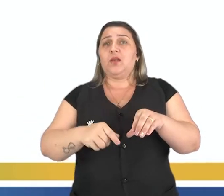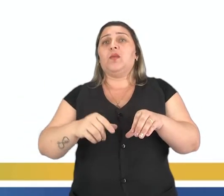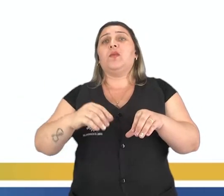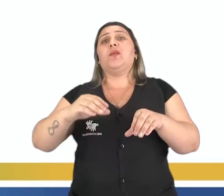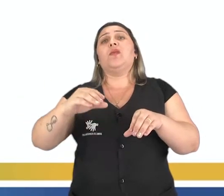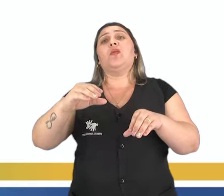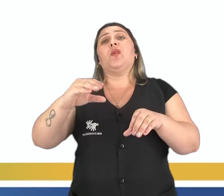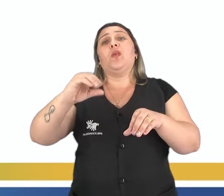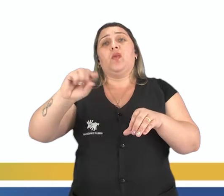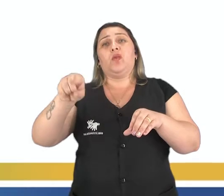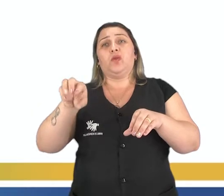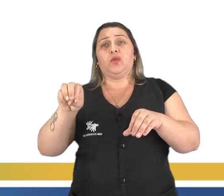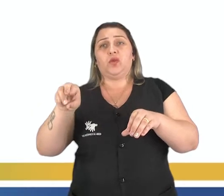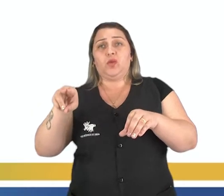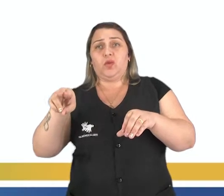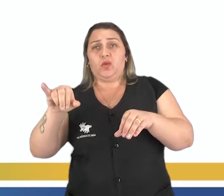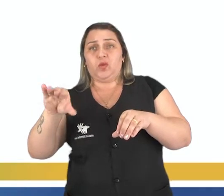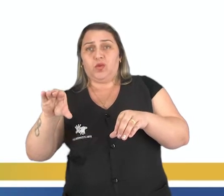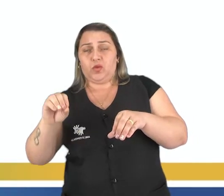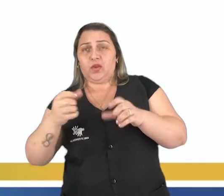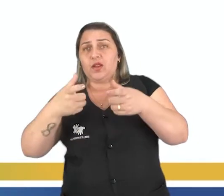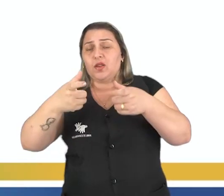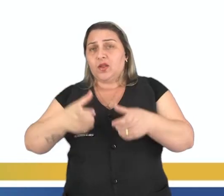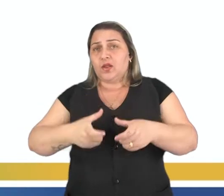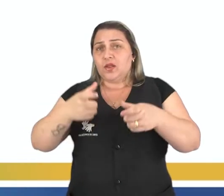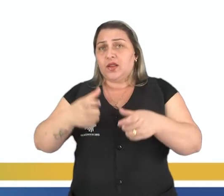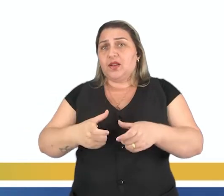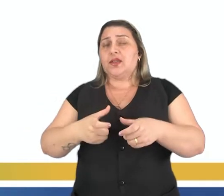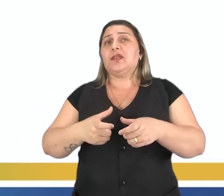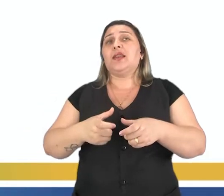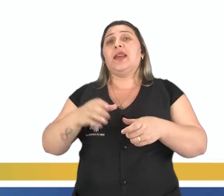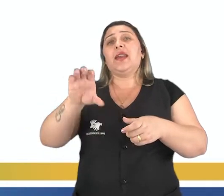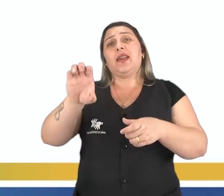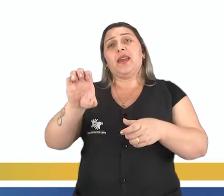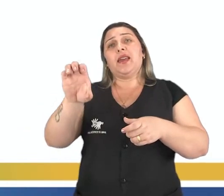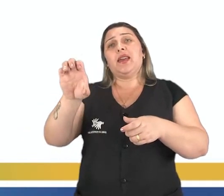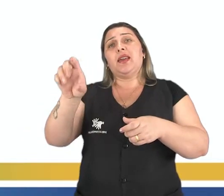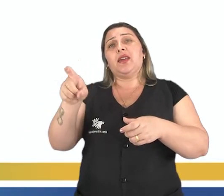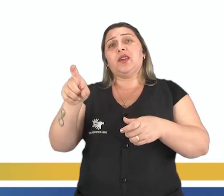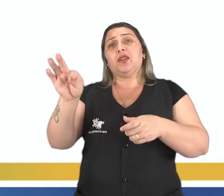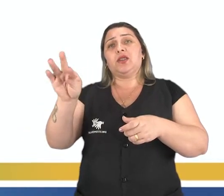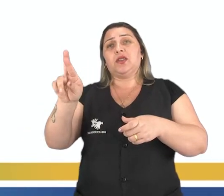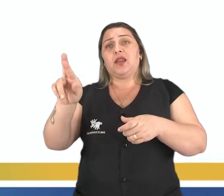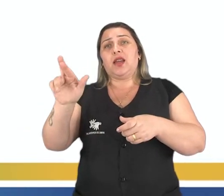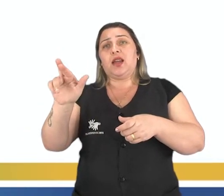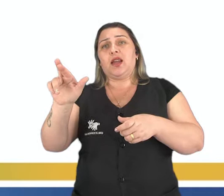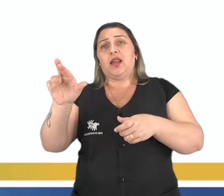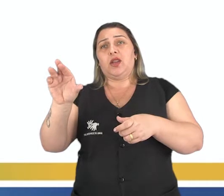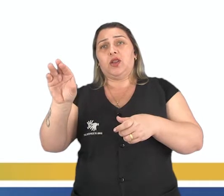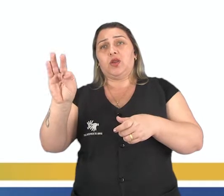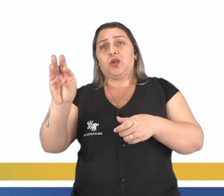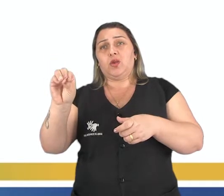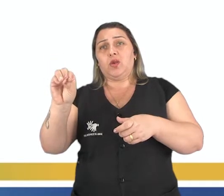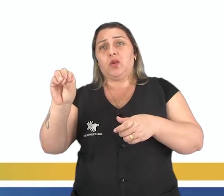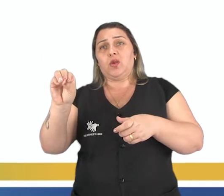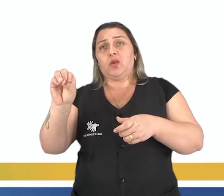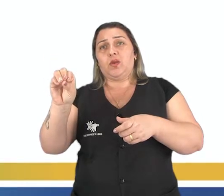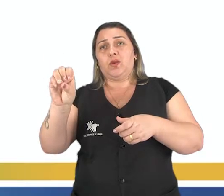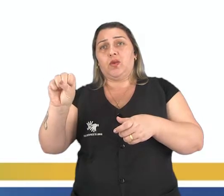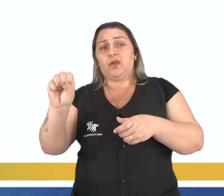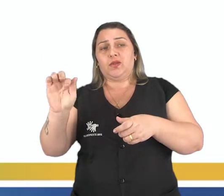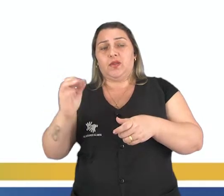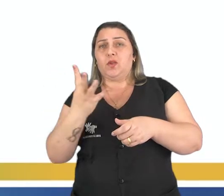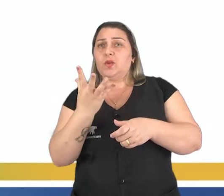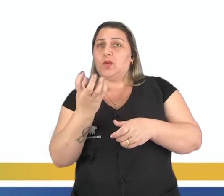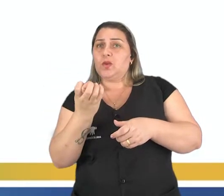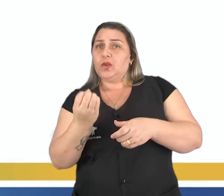que nós chamamos de ozônio. Ela está localizada na estratosfera. Ela é responsável pela filtragem de